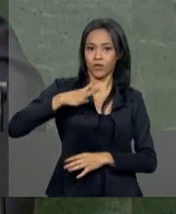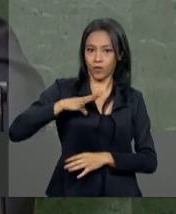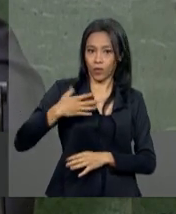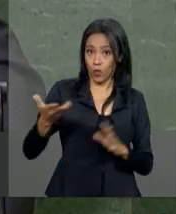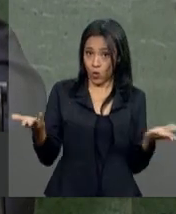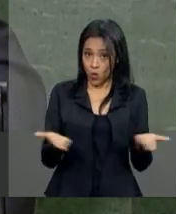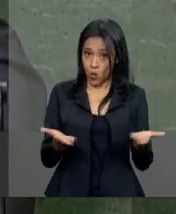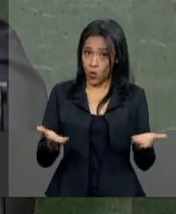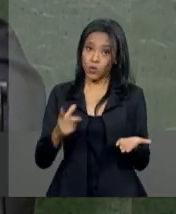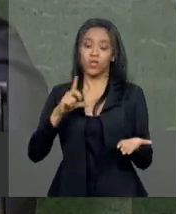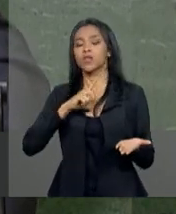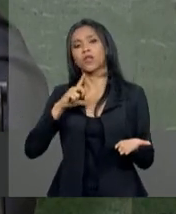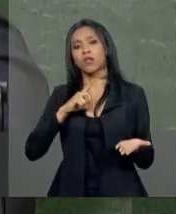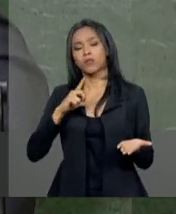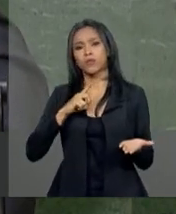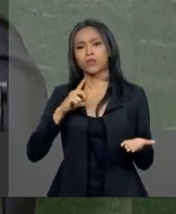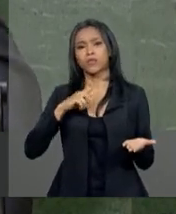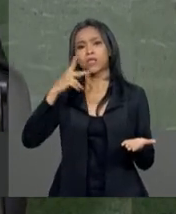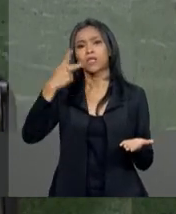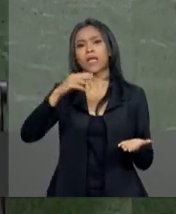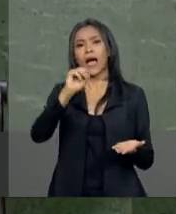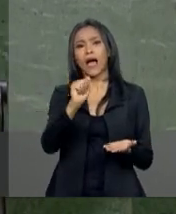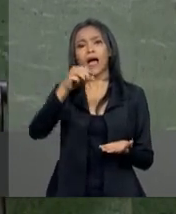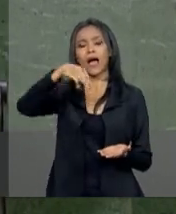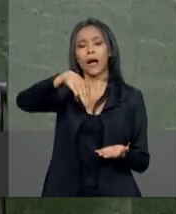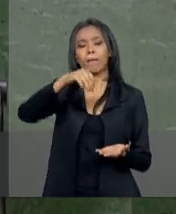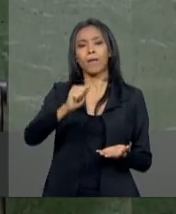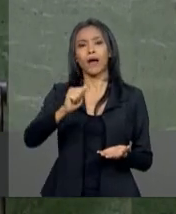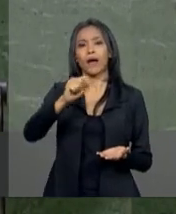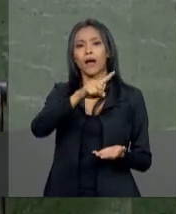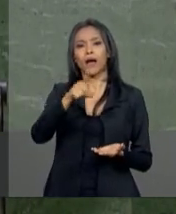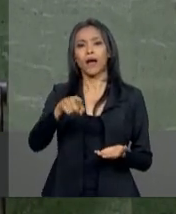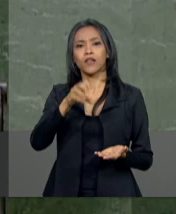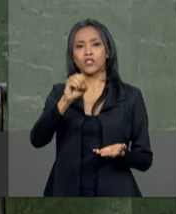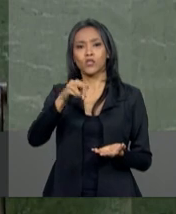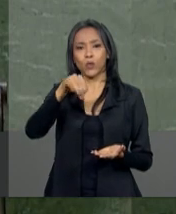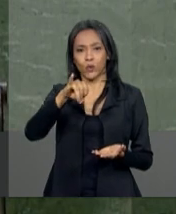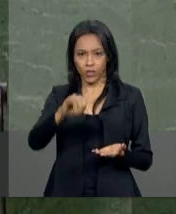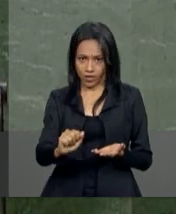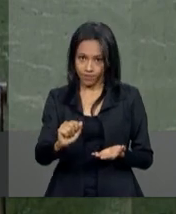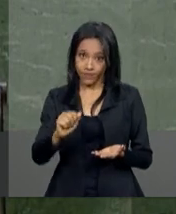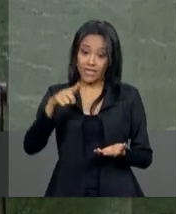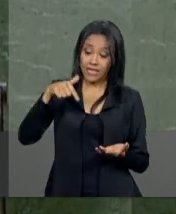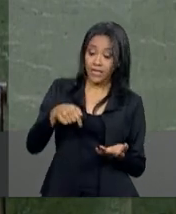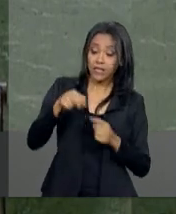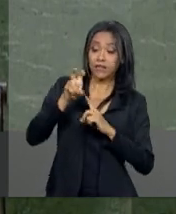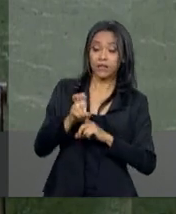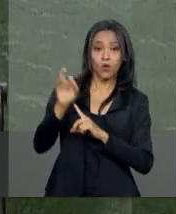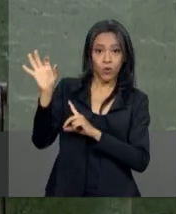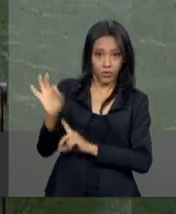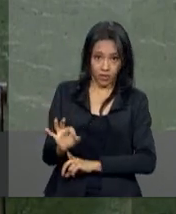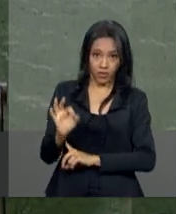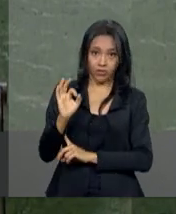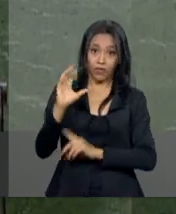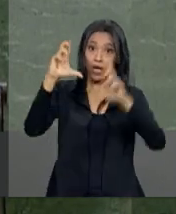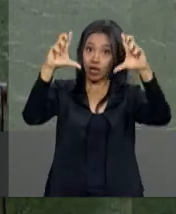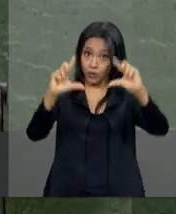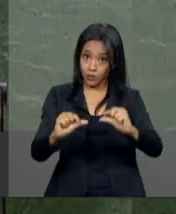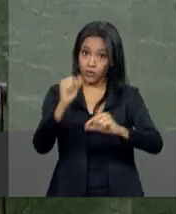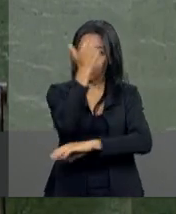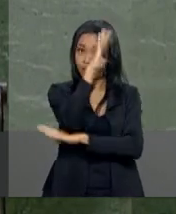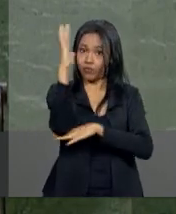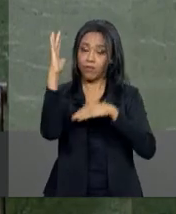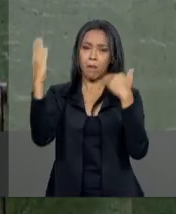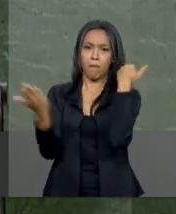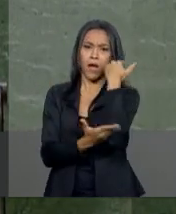hoje temos na amazônia brasileira taxa de desmatamento em 75% mais baixa do que em 2004